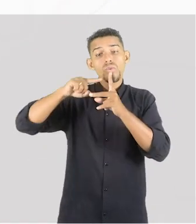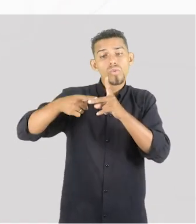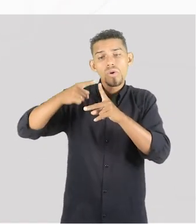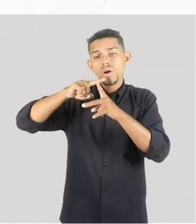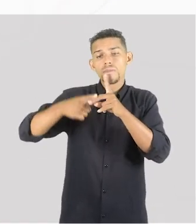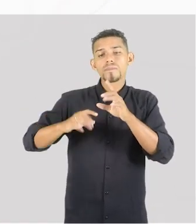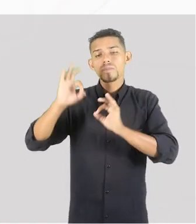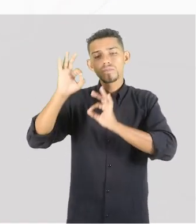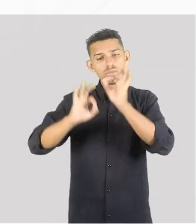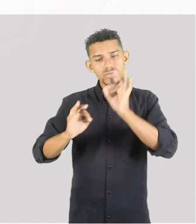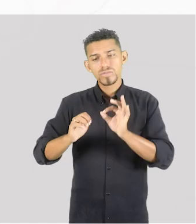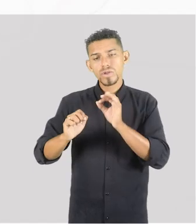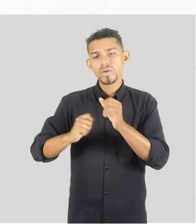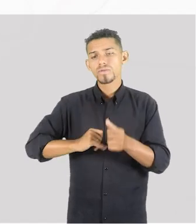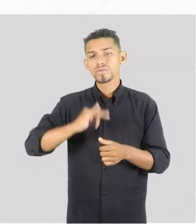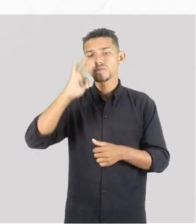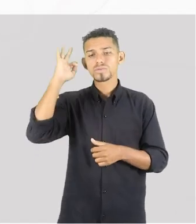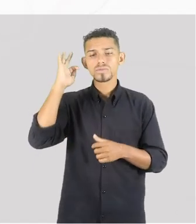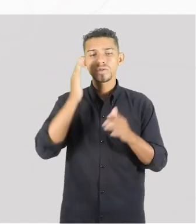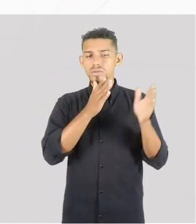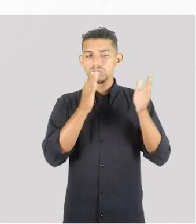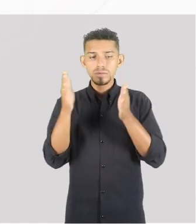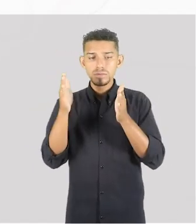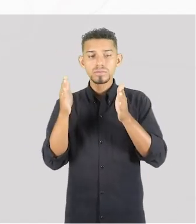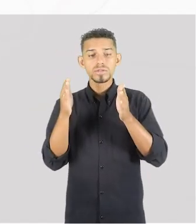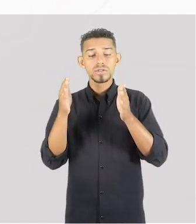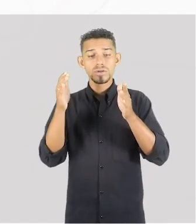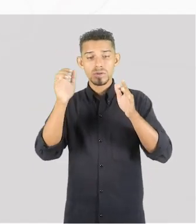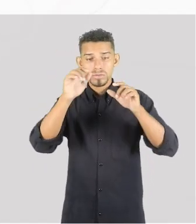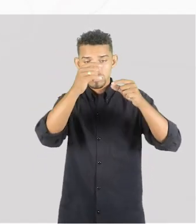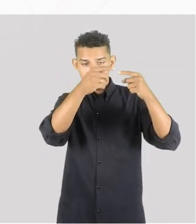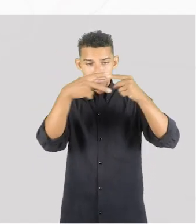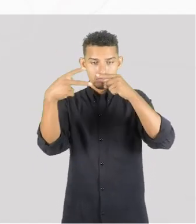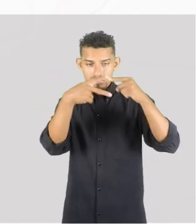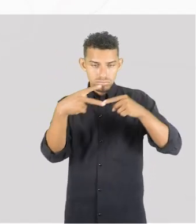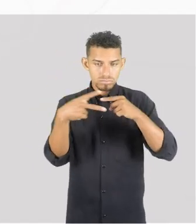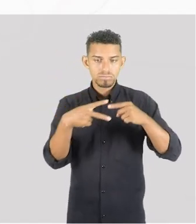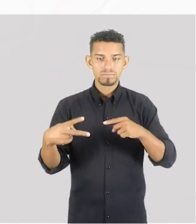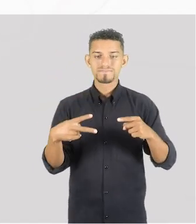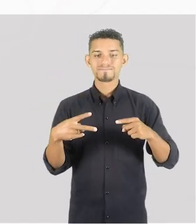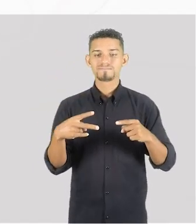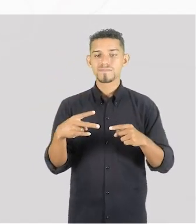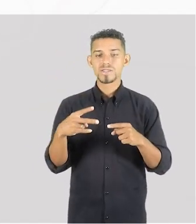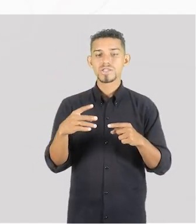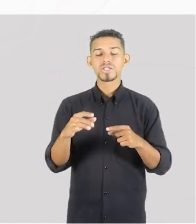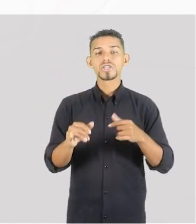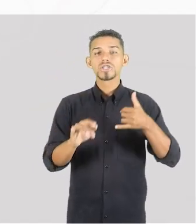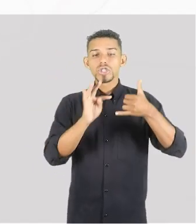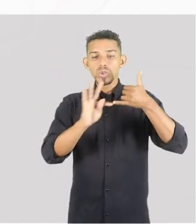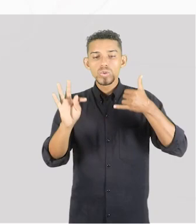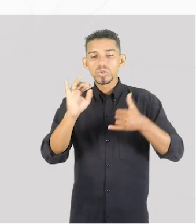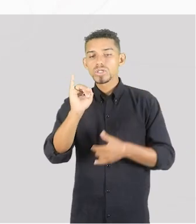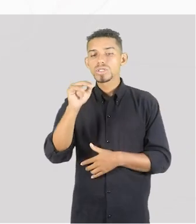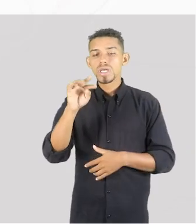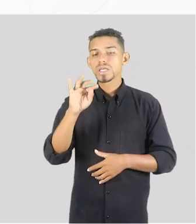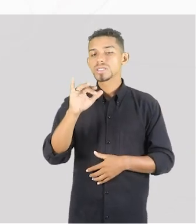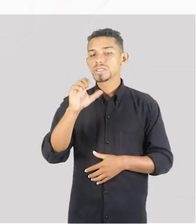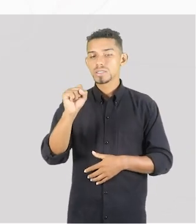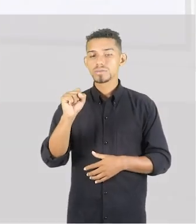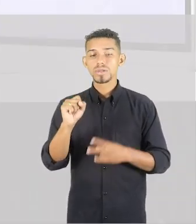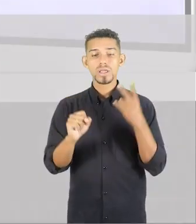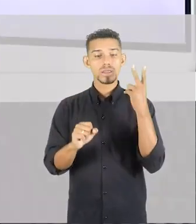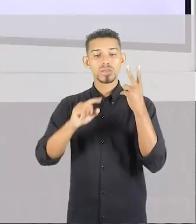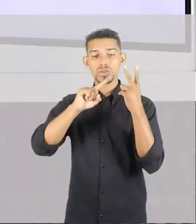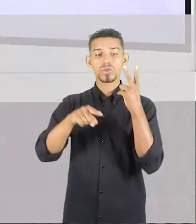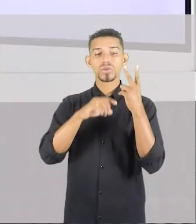e a partícula com o campo, uma velocidade da partícula e o campo magnético de intensidade igual a 2 teslas, B,